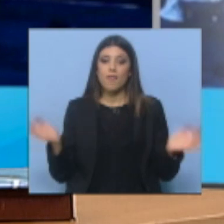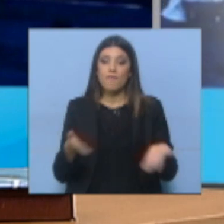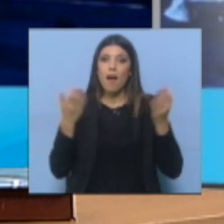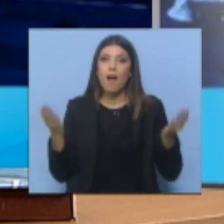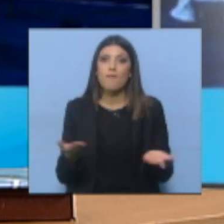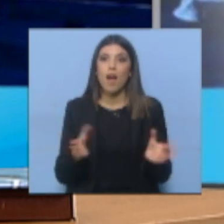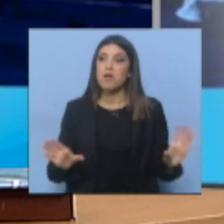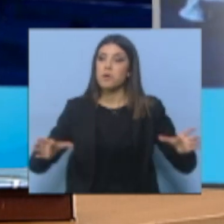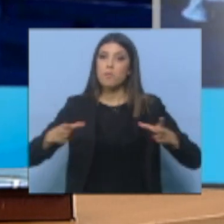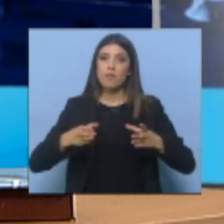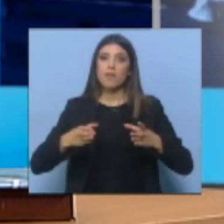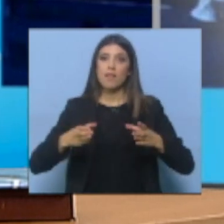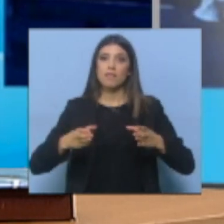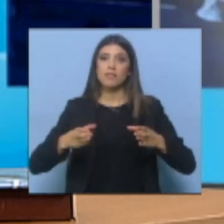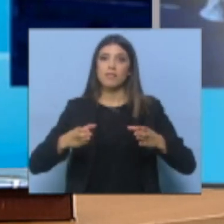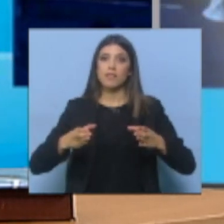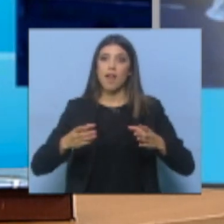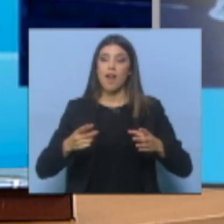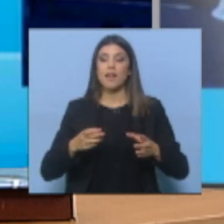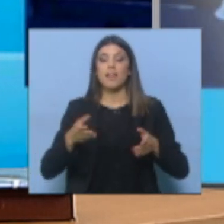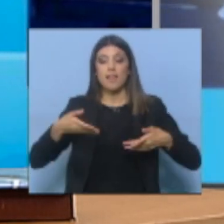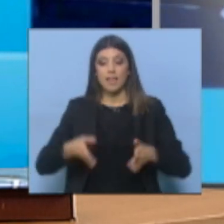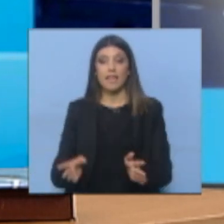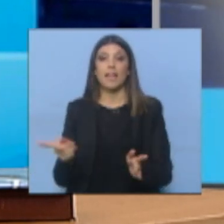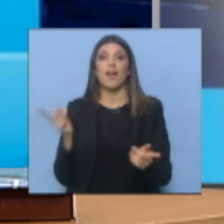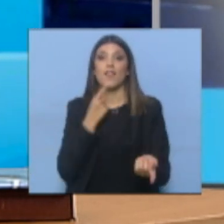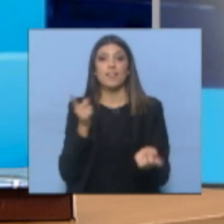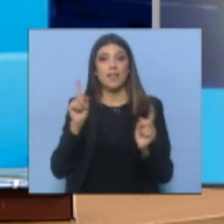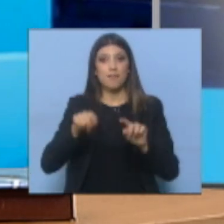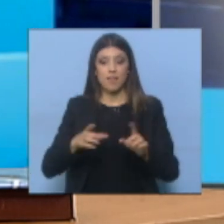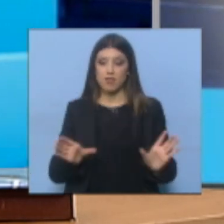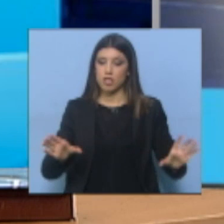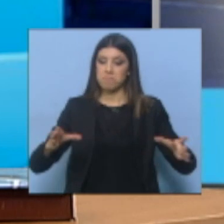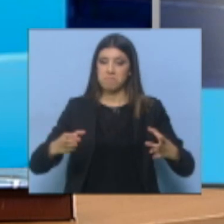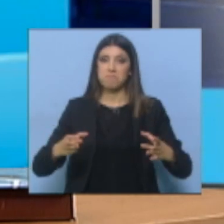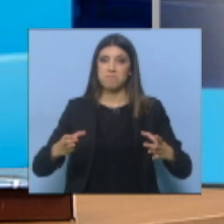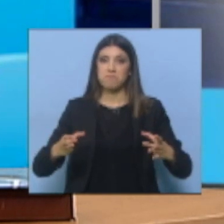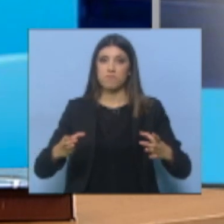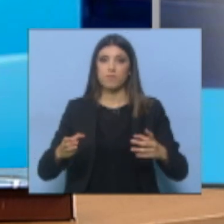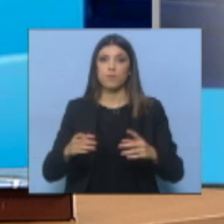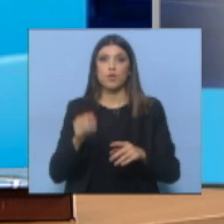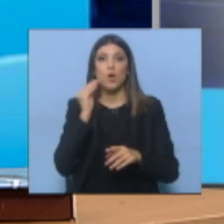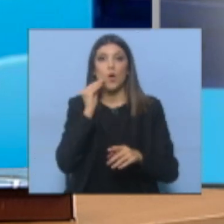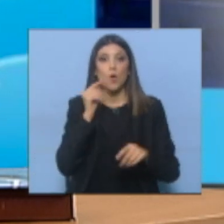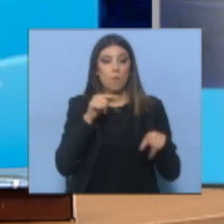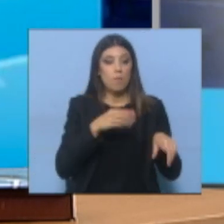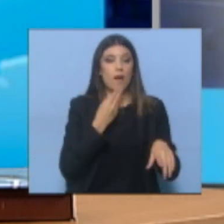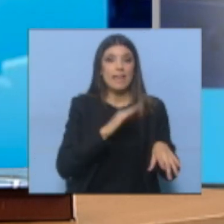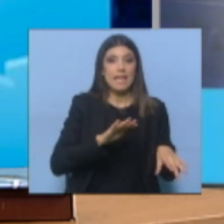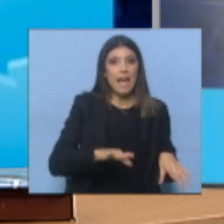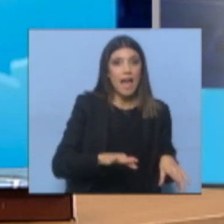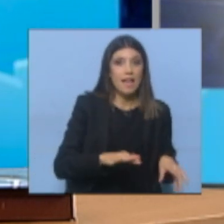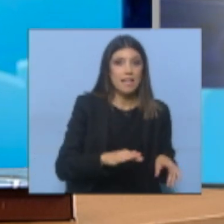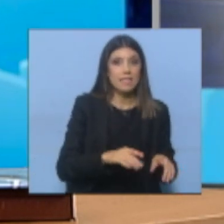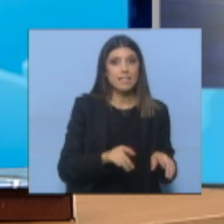comunidade se reinventar, renascer e se recriar a partir do estímulo que vem dos catecúmenos. Neste